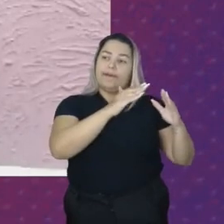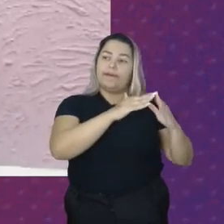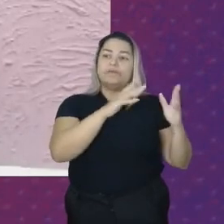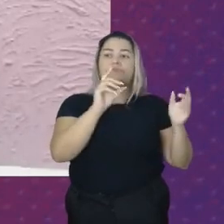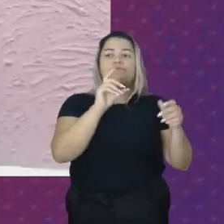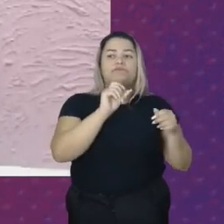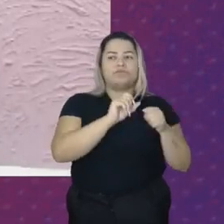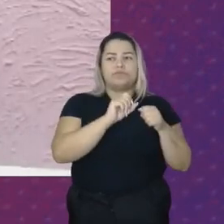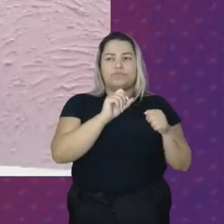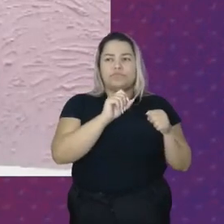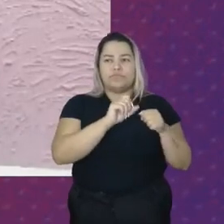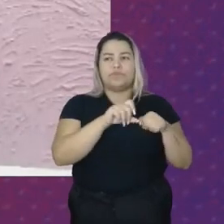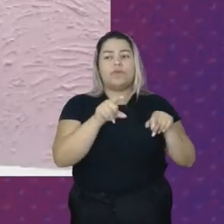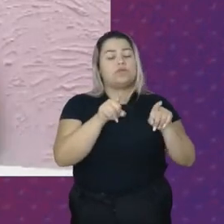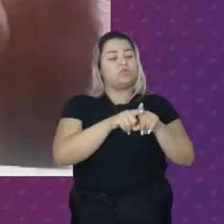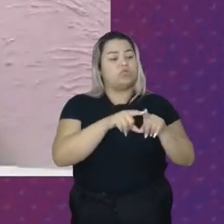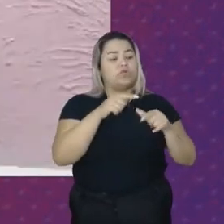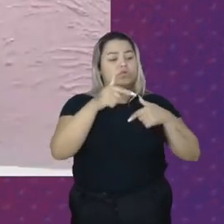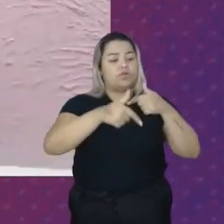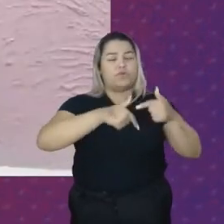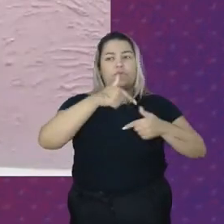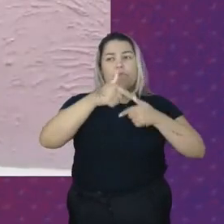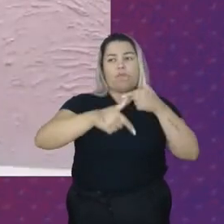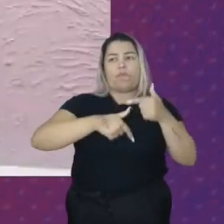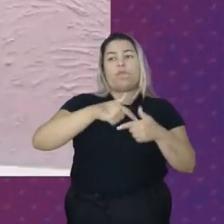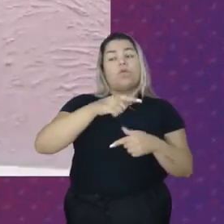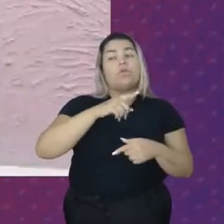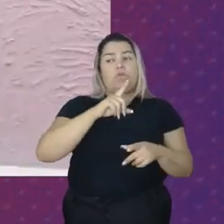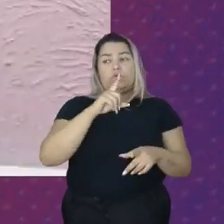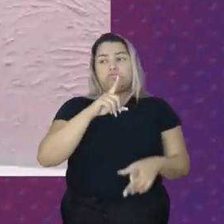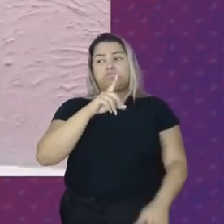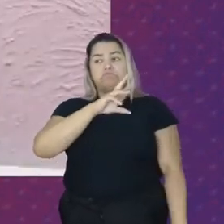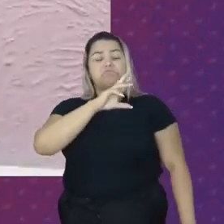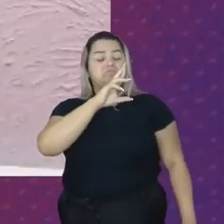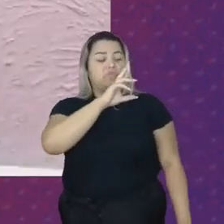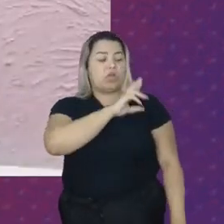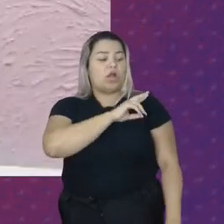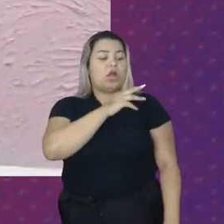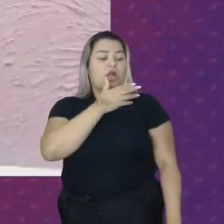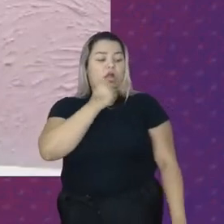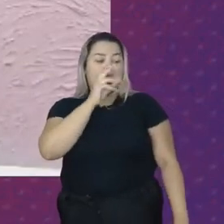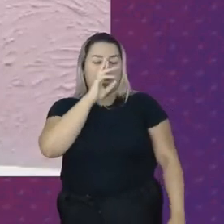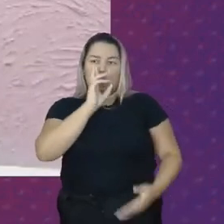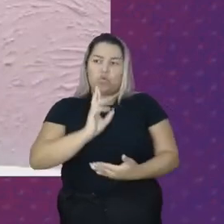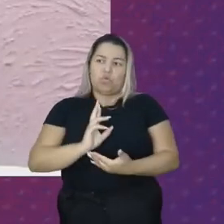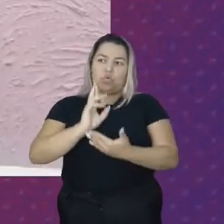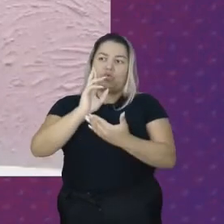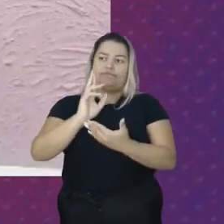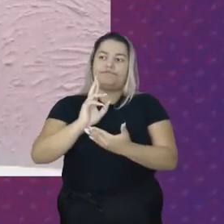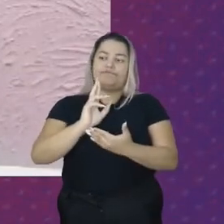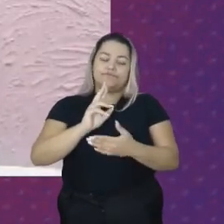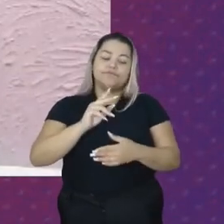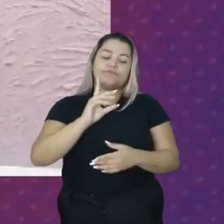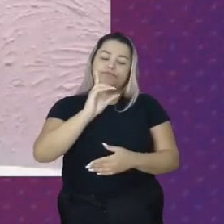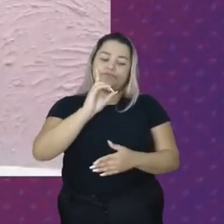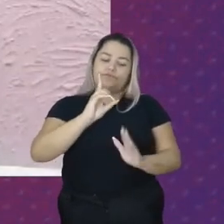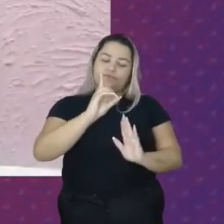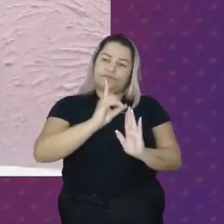Ela dando a sua parte, que é o seu trabalho, e o patrão pagando direitinho e dando seus direitos.